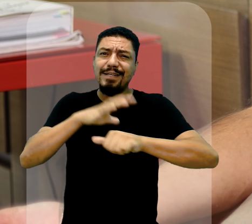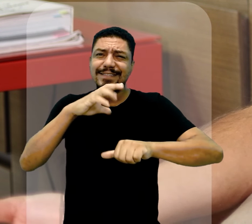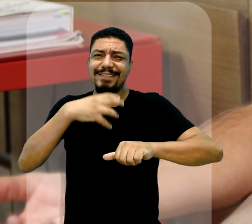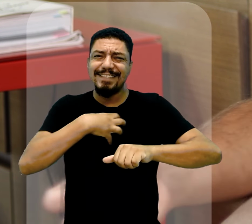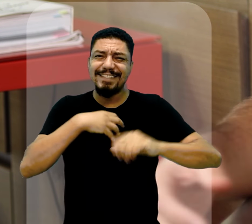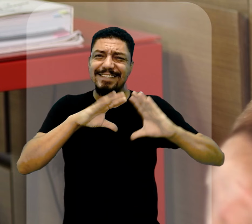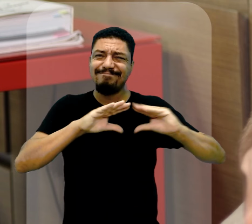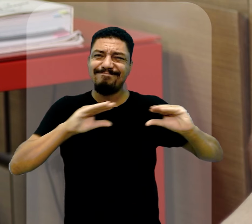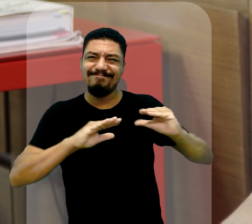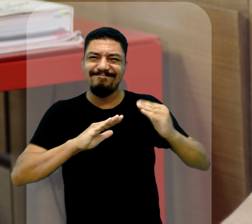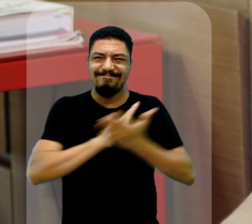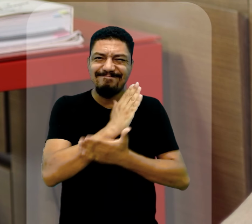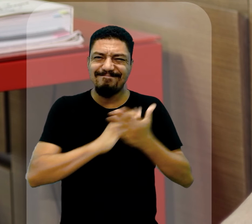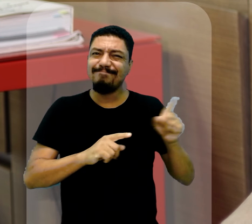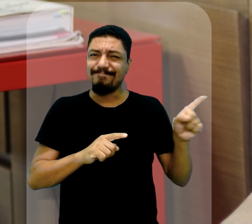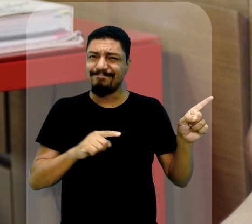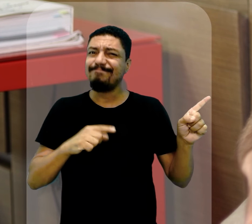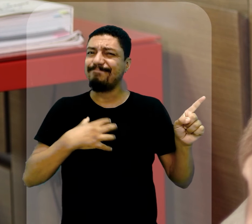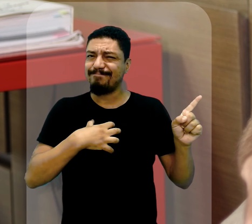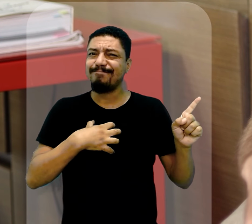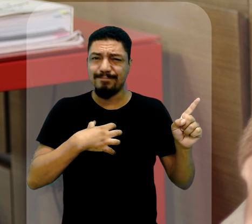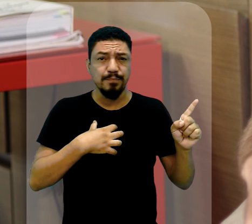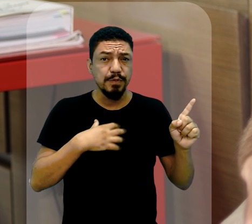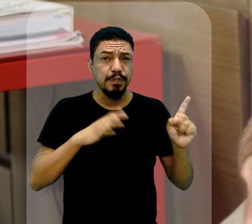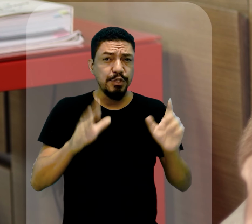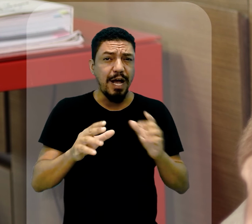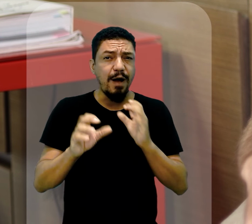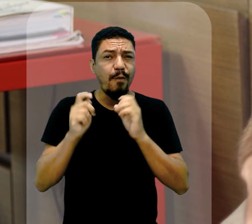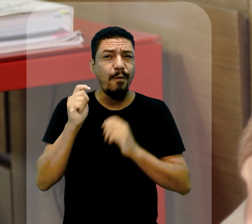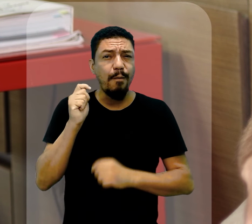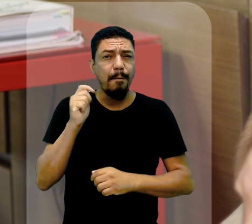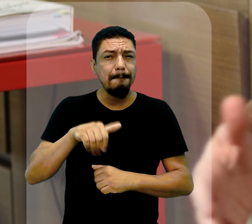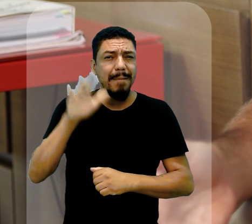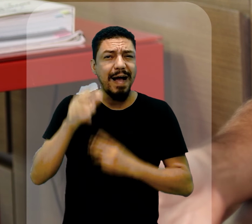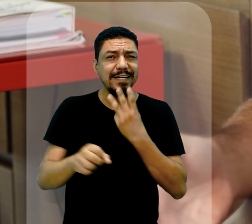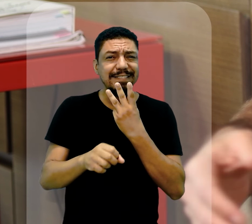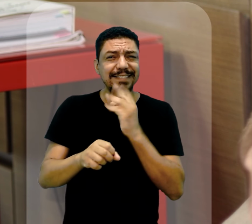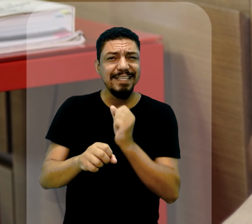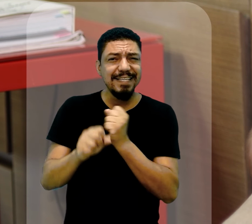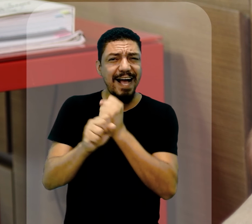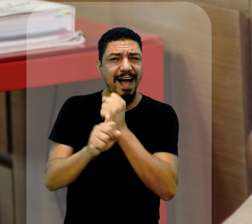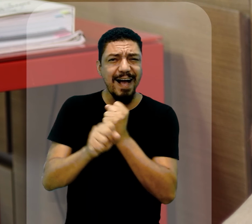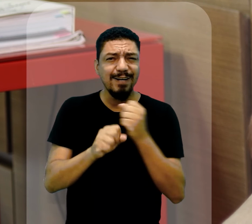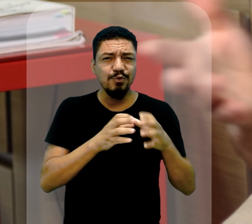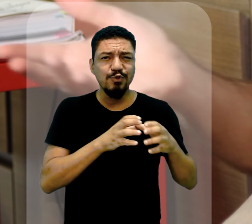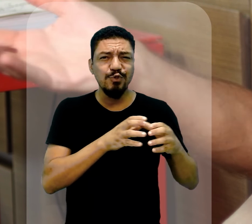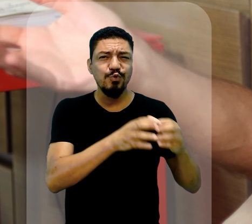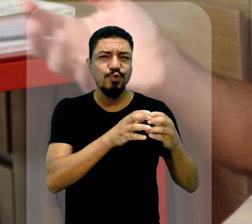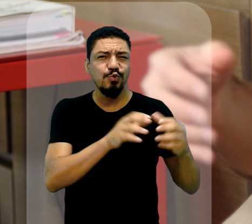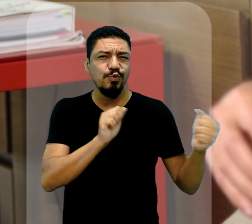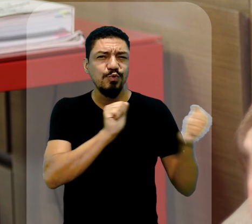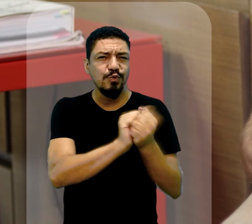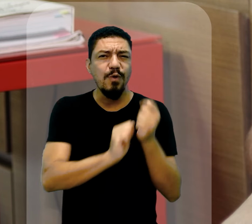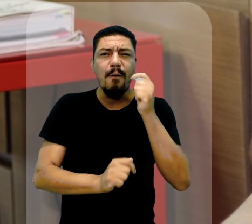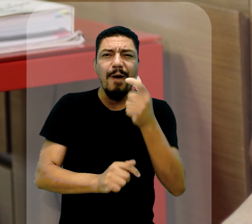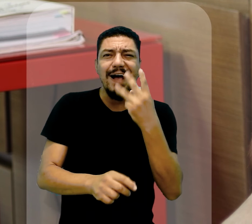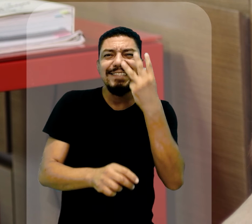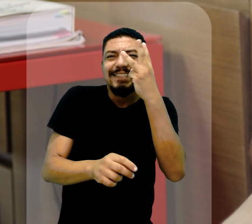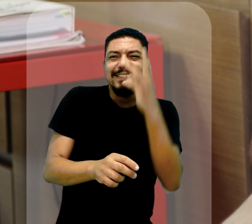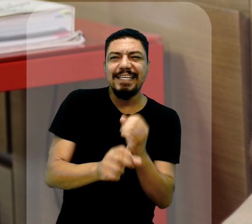nela, né? E mesmo depois de mais de 30 anos de convivência, mais quase 30 anos de